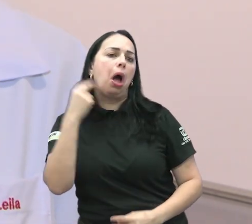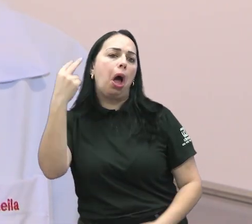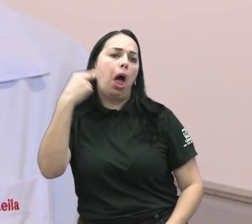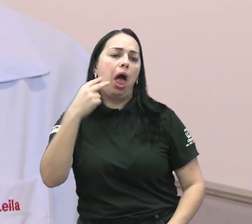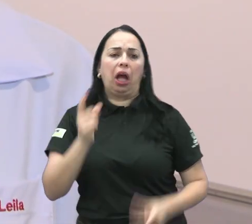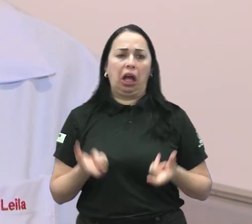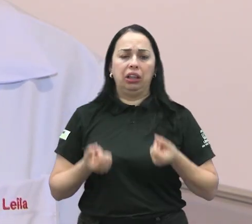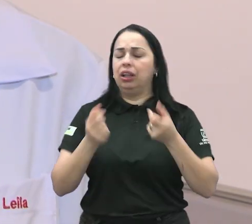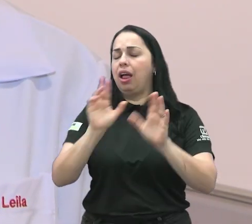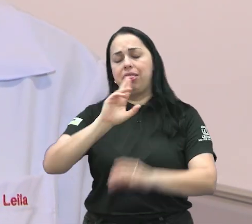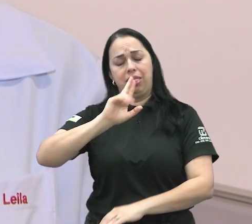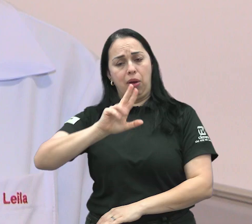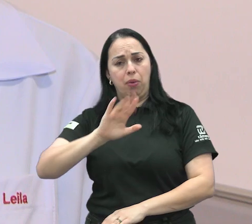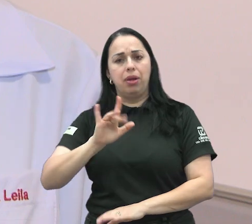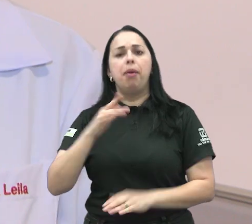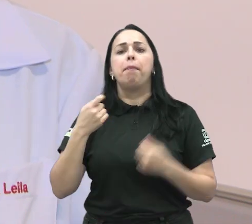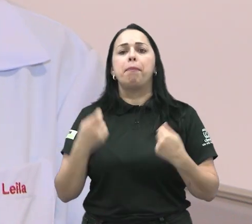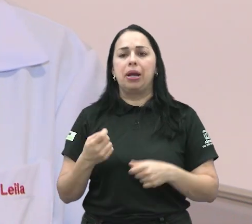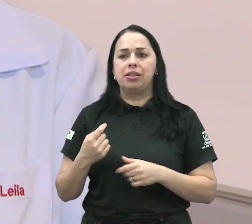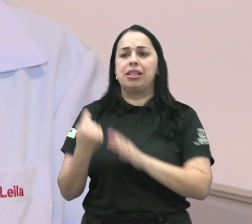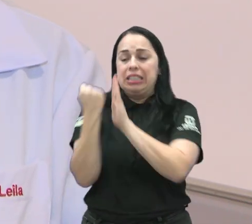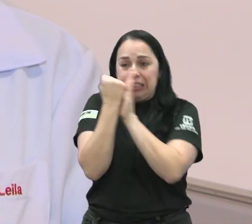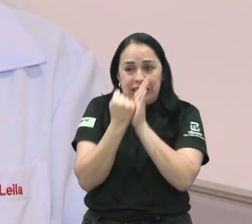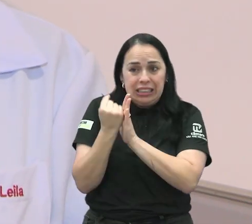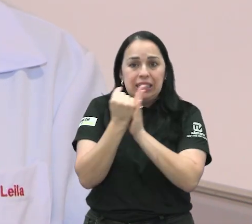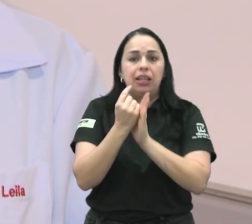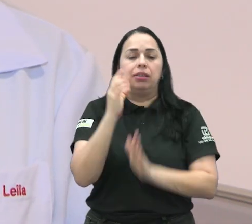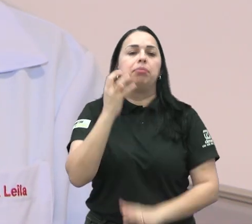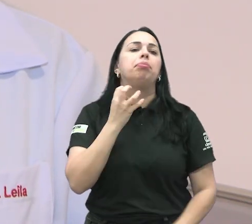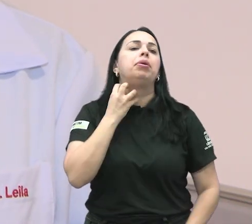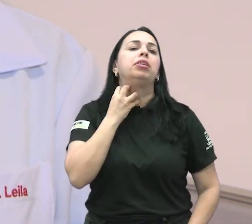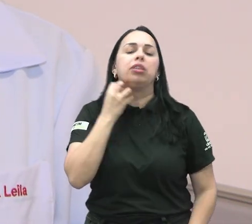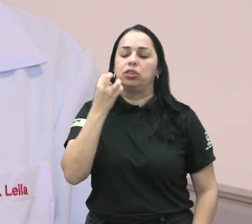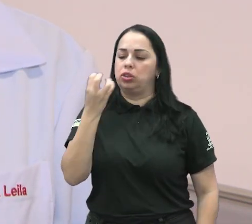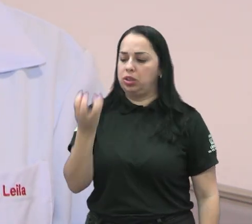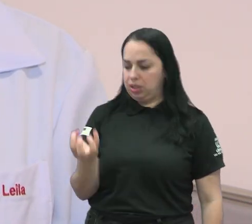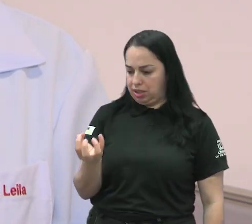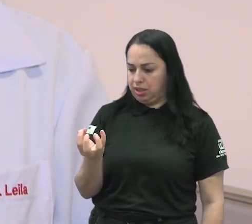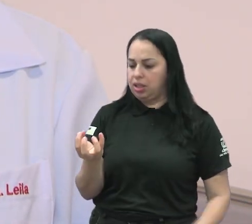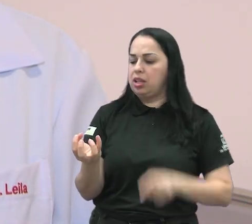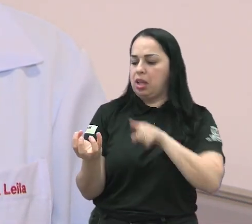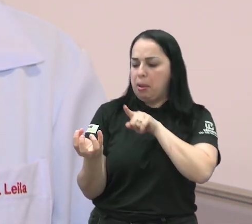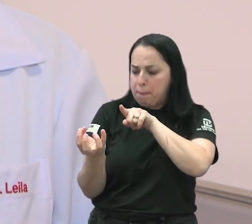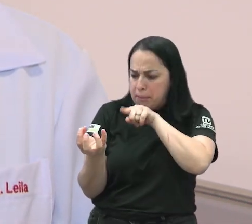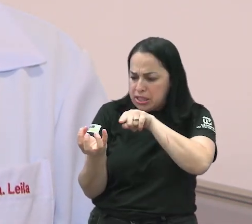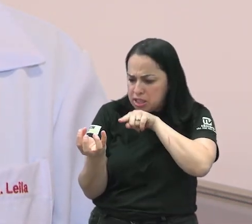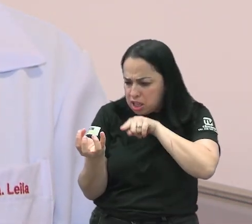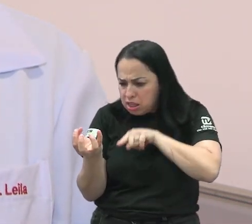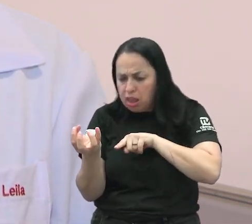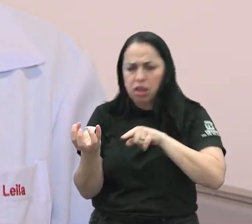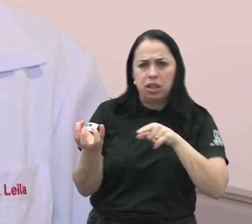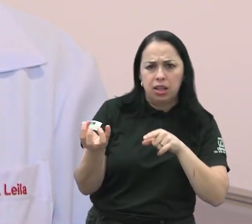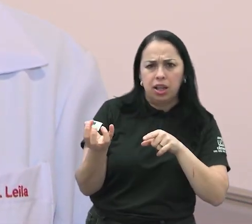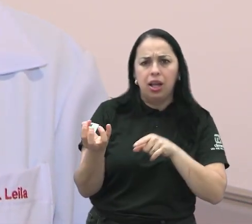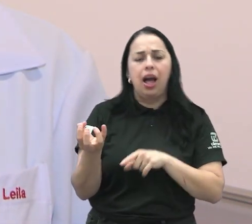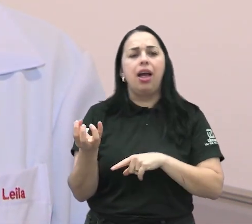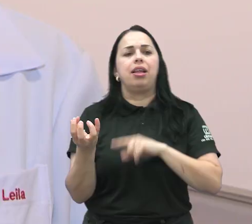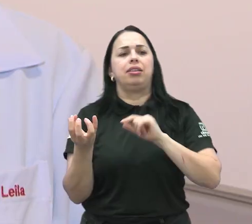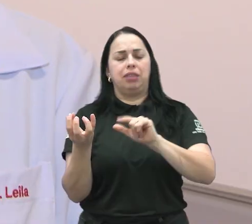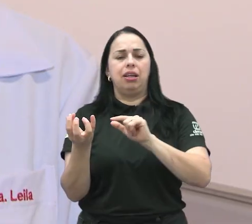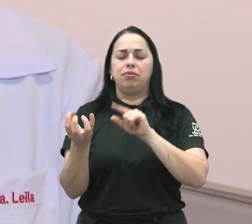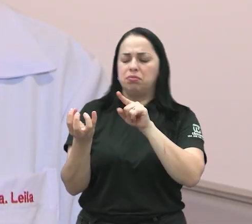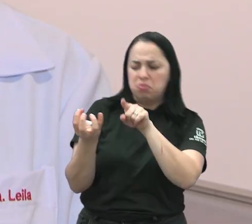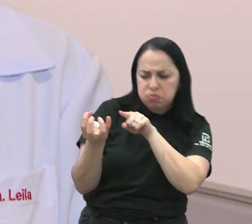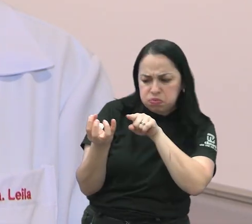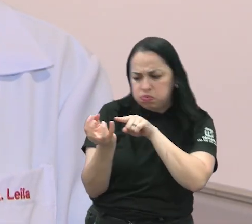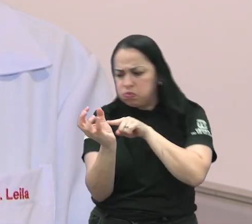gânglio está inchado, é um linfoma. Não. Você precisa fazer uma biópsia, tirar um pedacinho do gânglio ou o gânglio inteiro